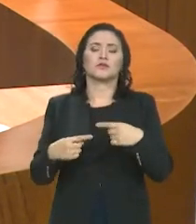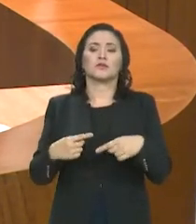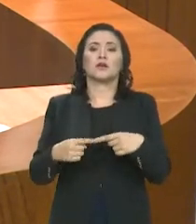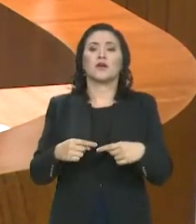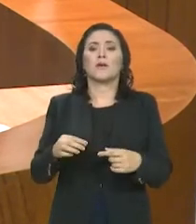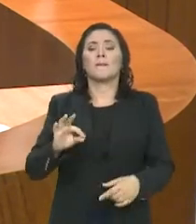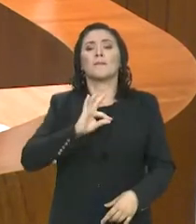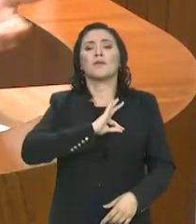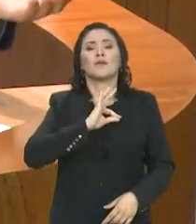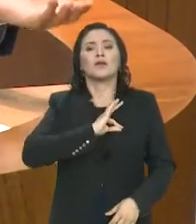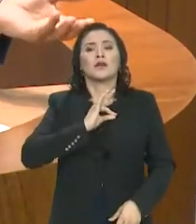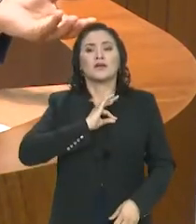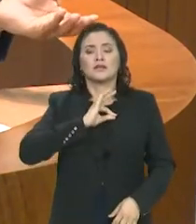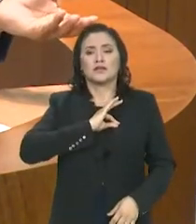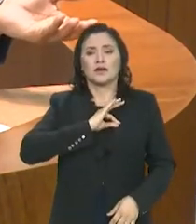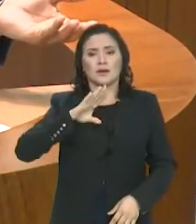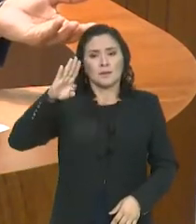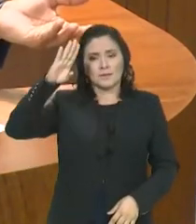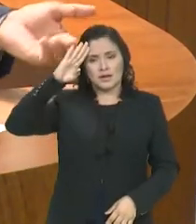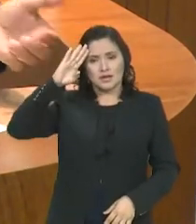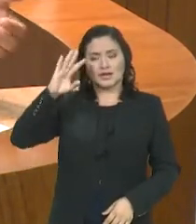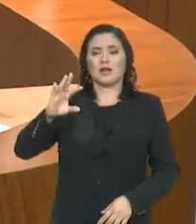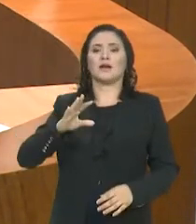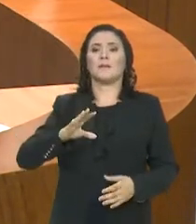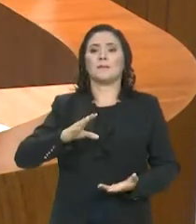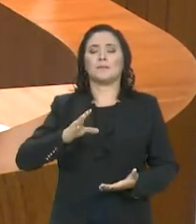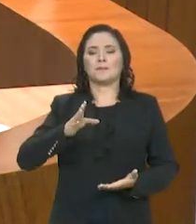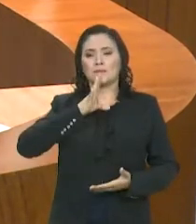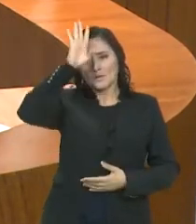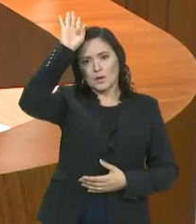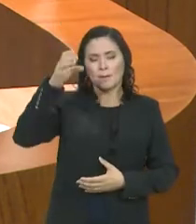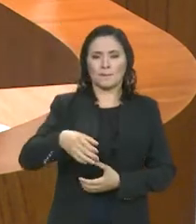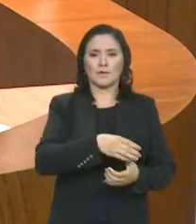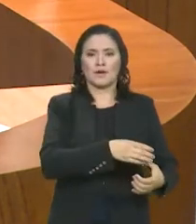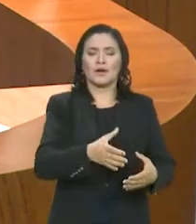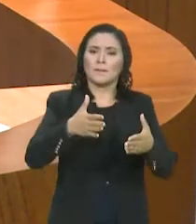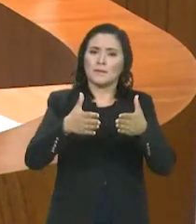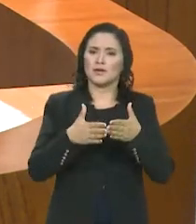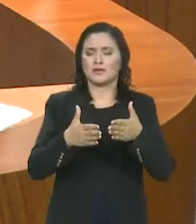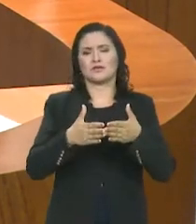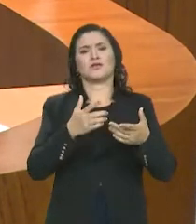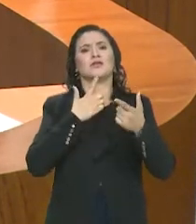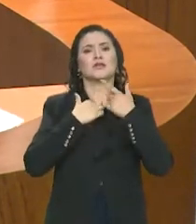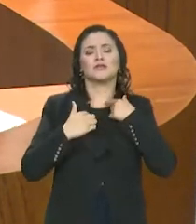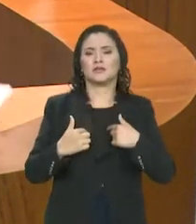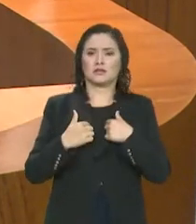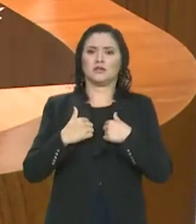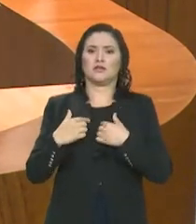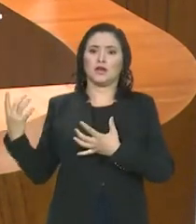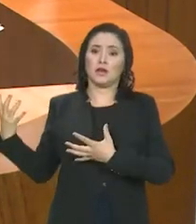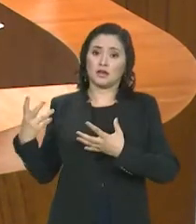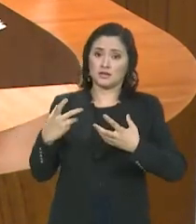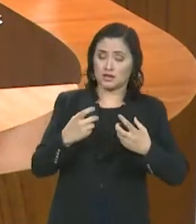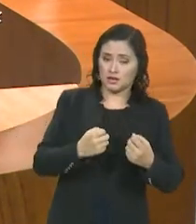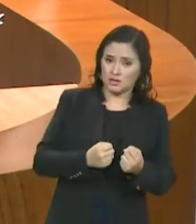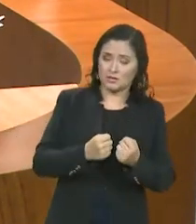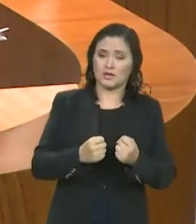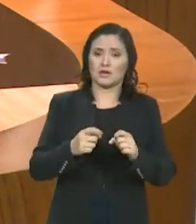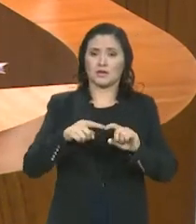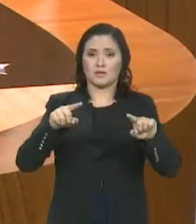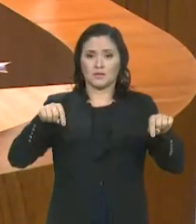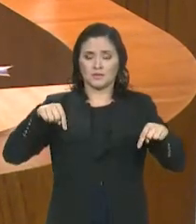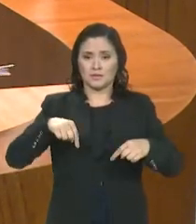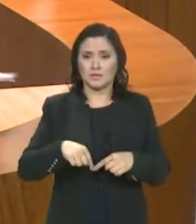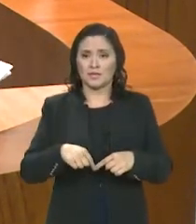militares, dos bombeiros. Recebemos aqui no gabinete representantes da Polícia Militar e representantes também dos bombeiros